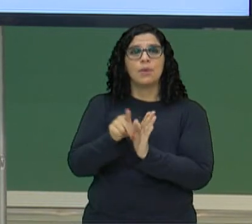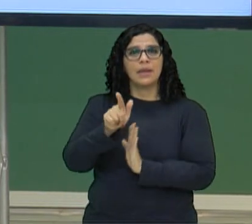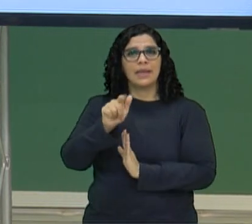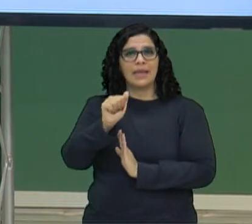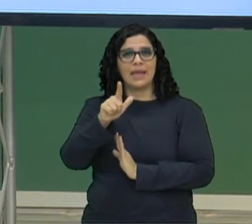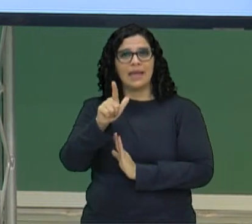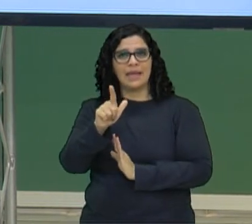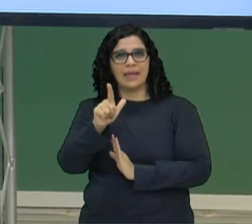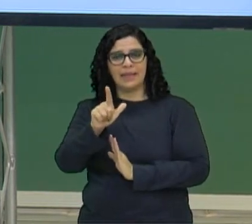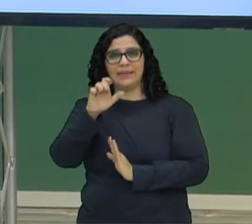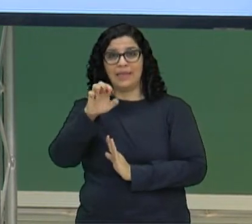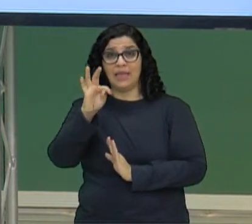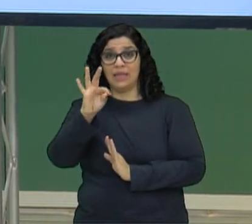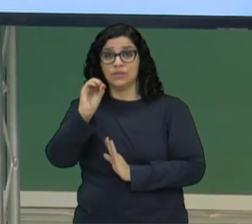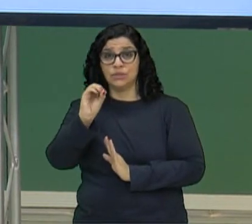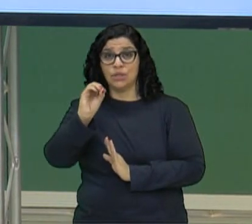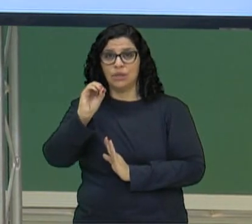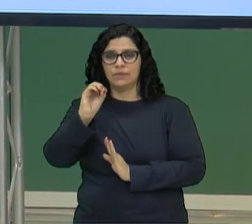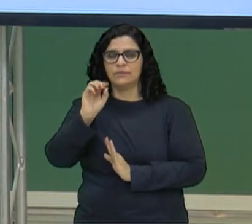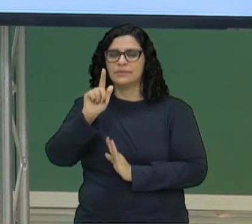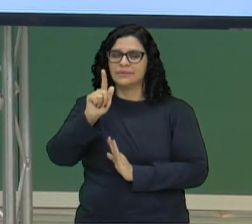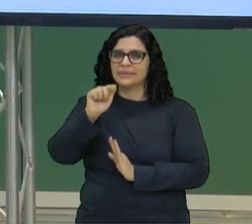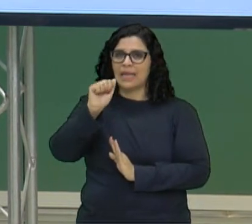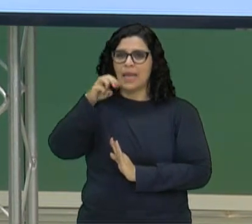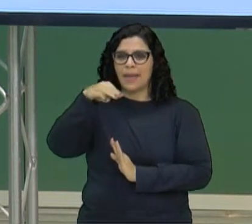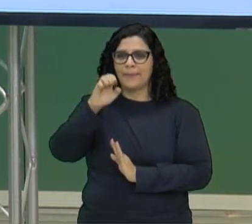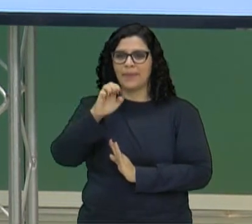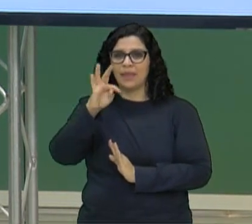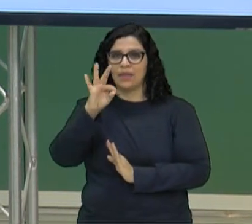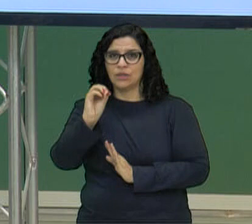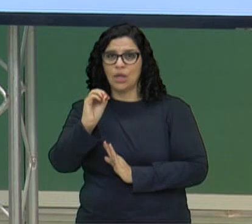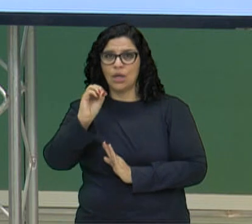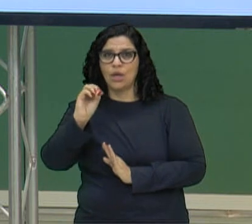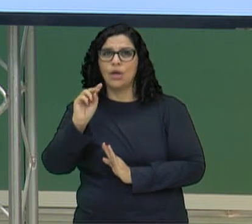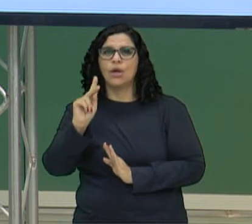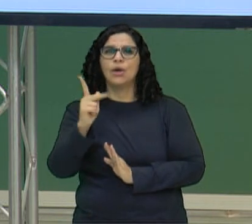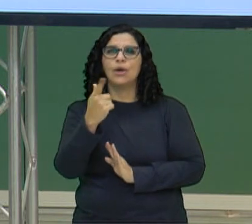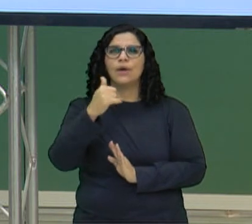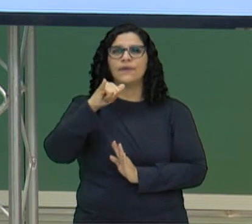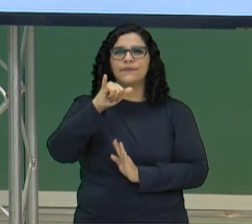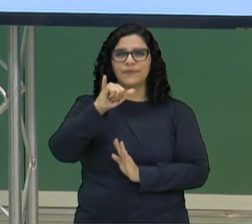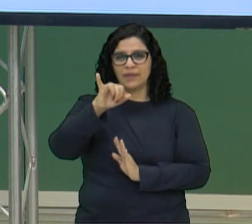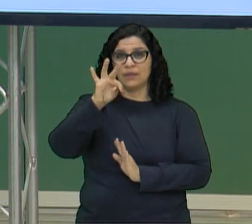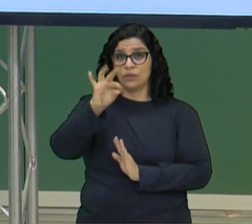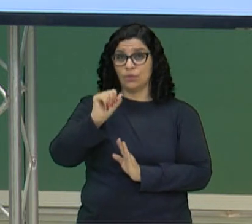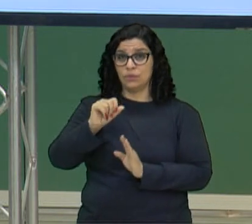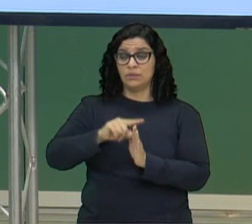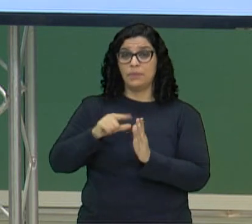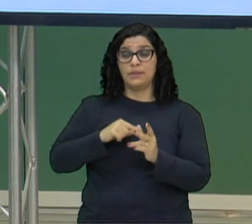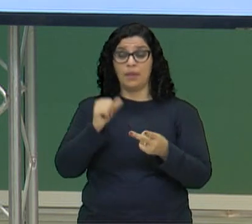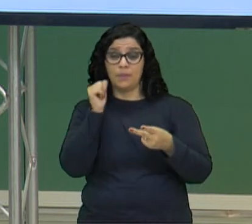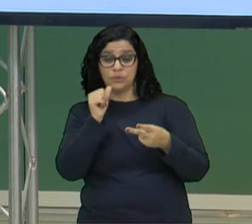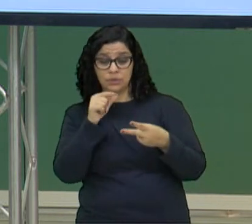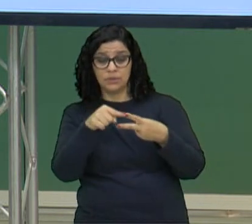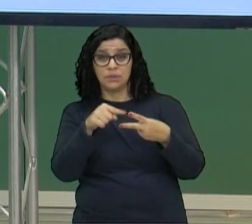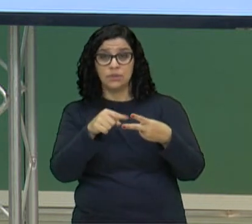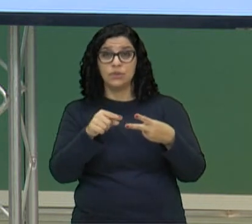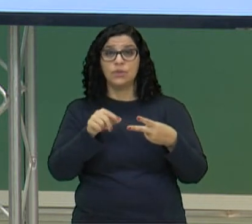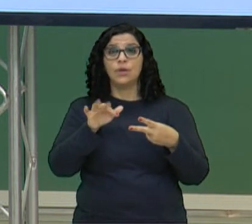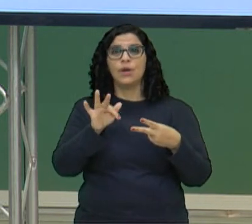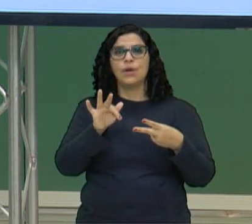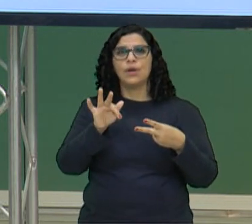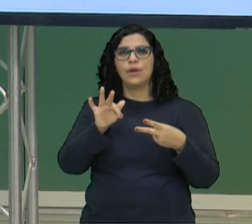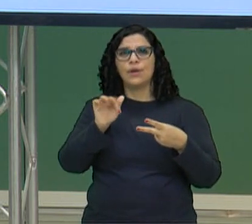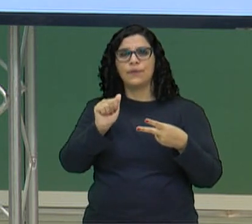gametófito. O gametófito produz gametas. Gameta masculino flagelado, gameta masculino imóvel. Gameta masculino